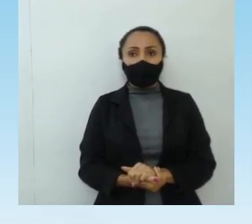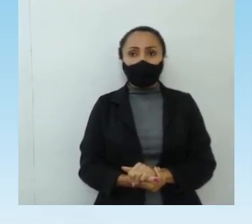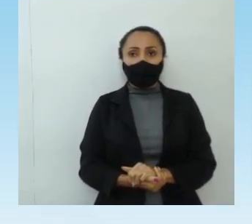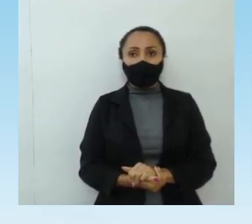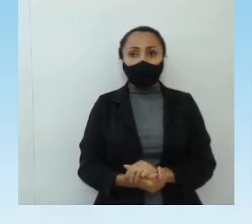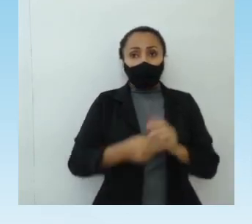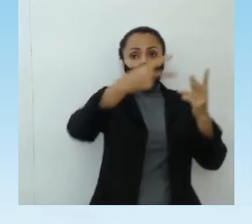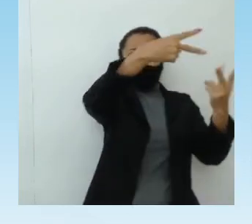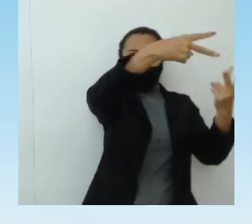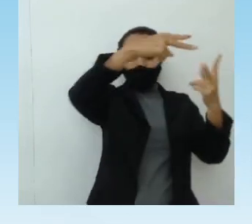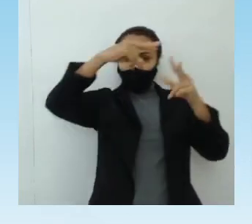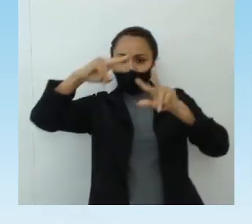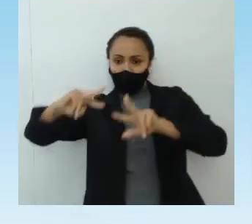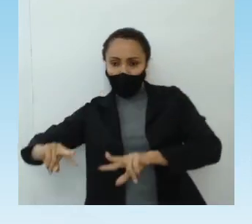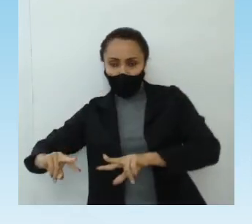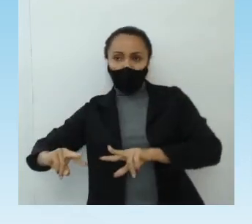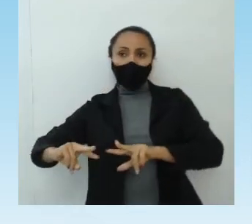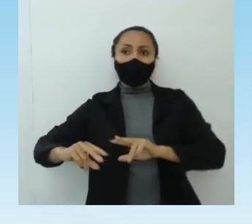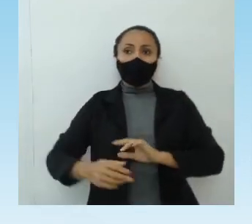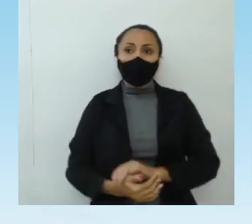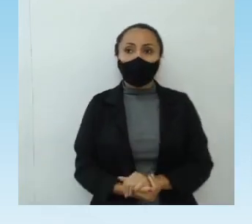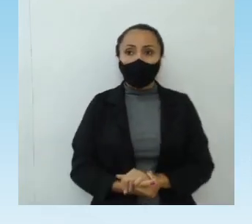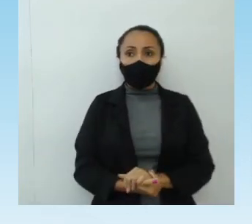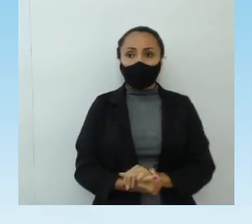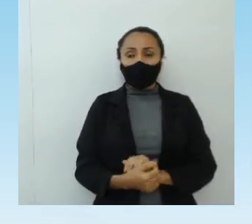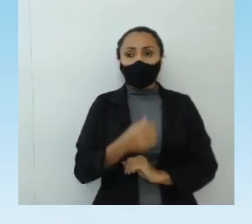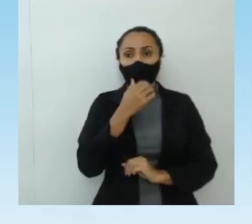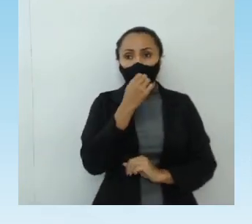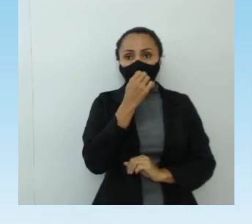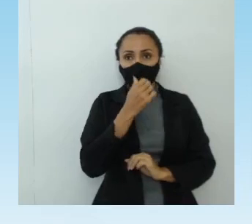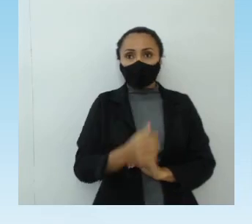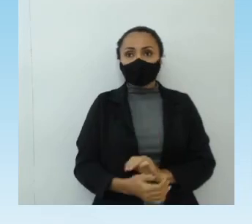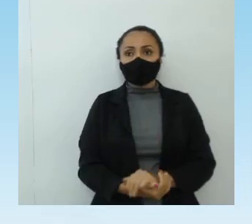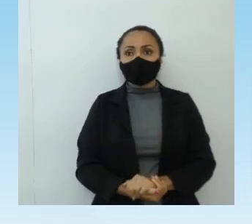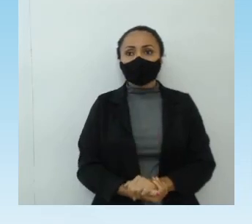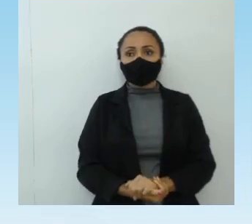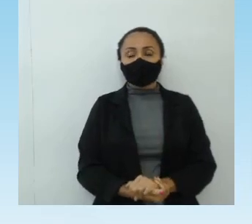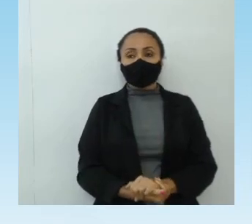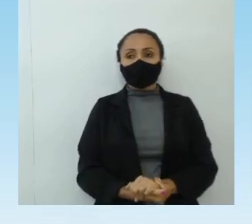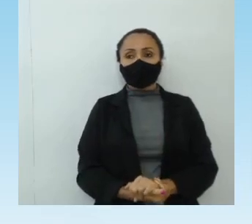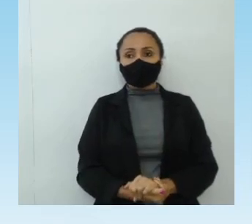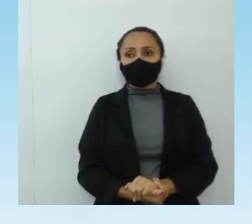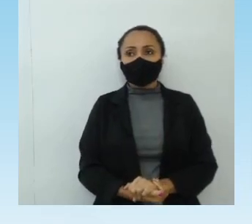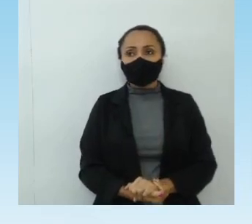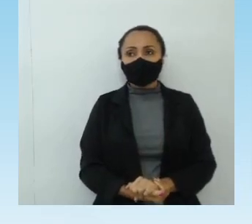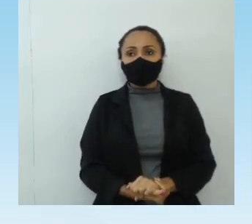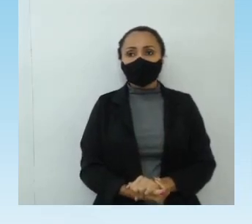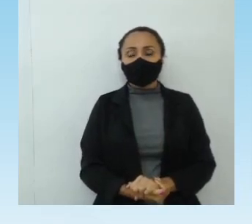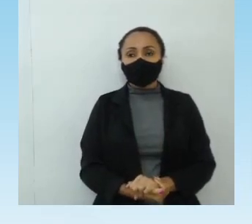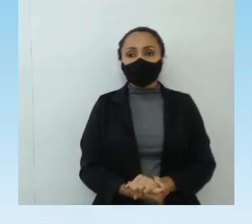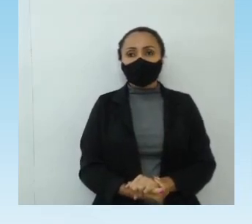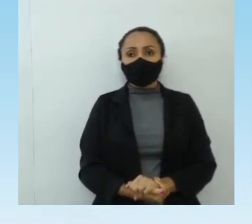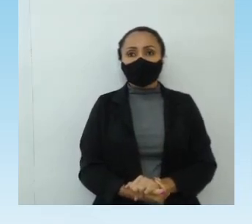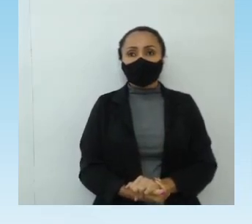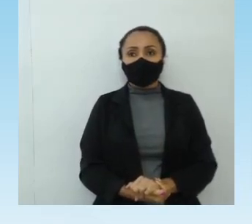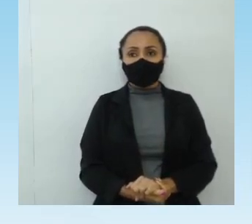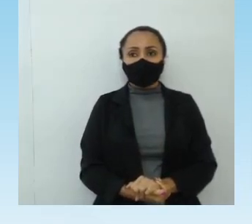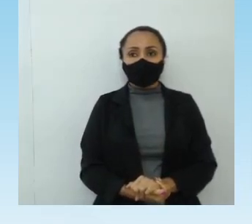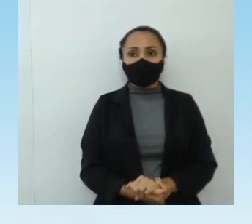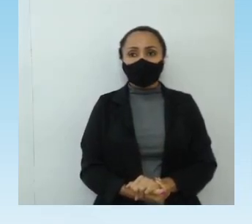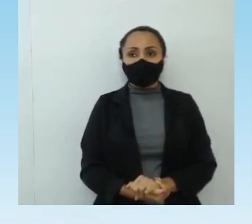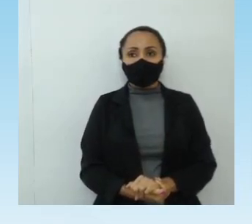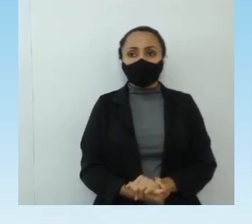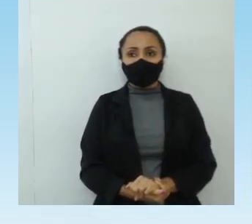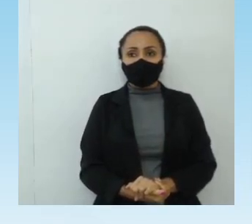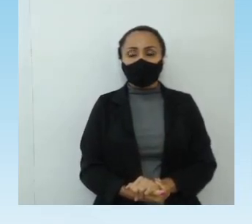cá, passando pela origem. Ficou claro? Vamos lá, trouxe ela para cá. E a posição tem que